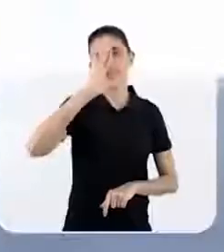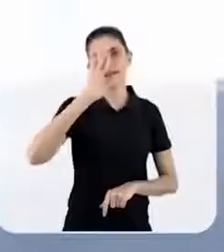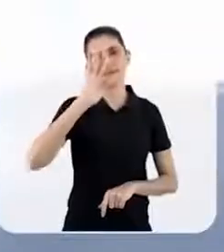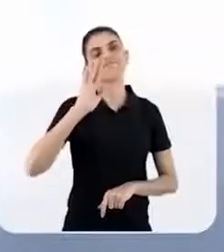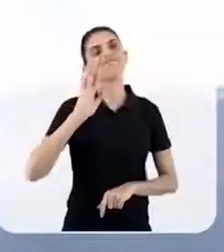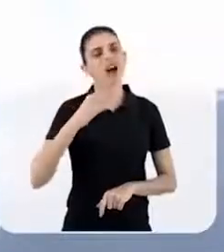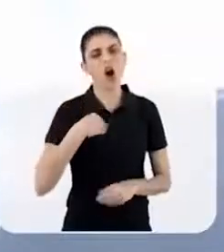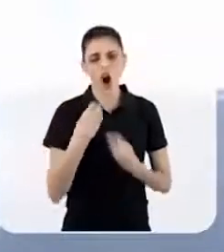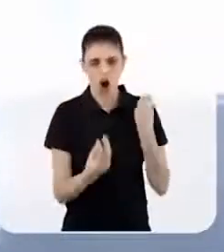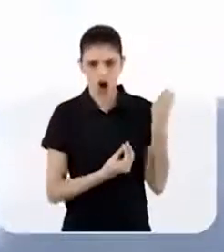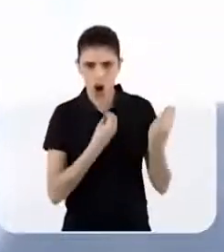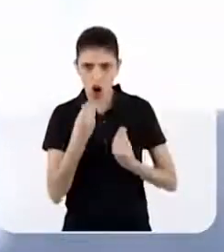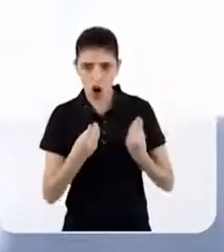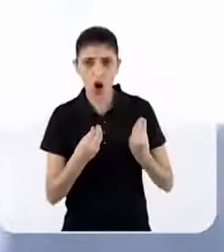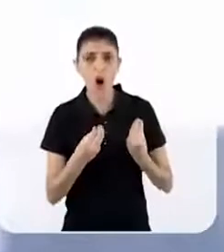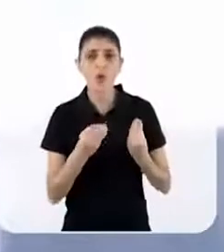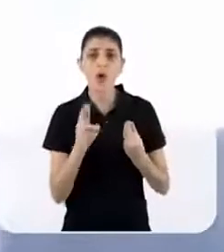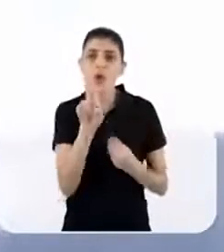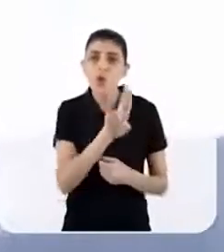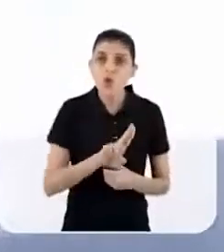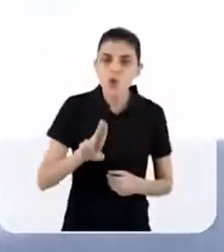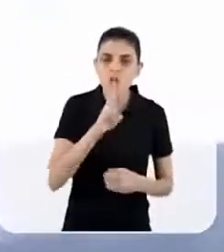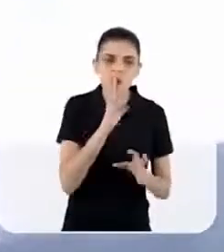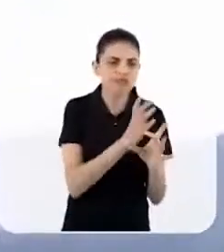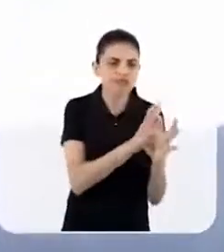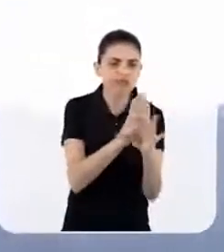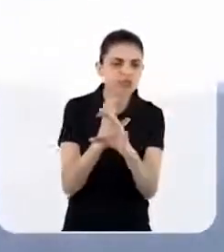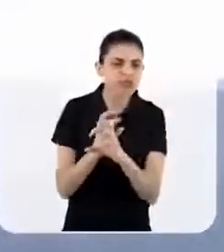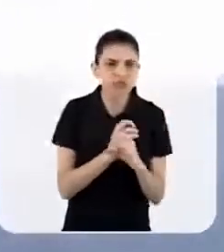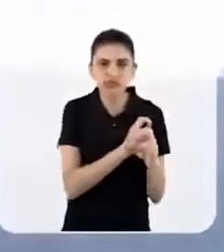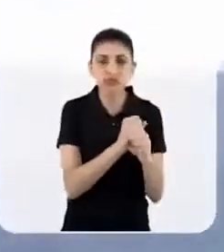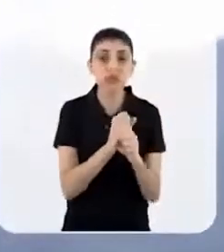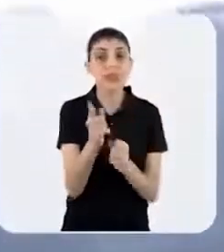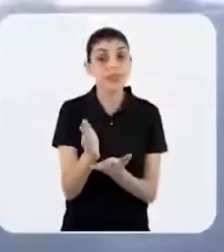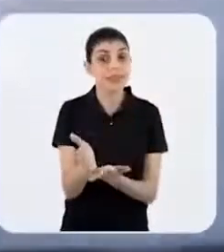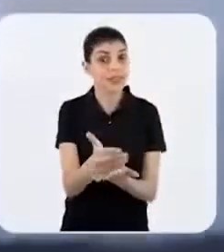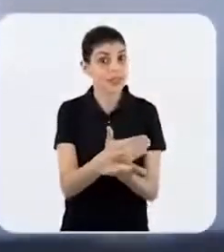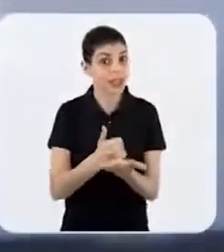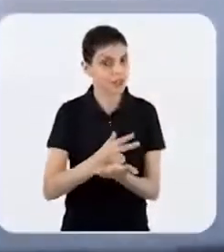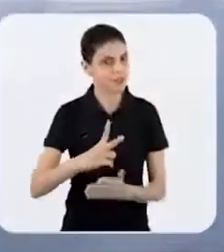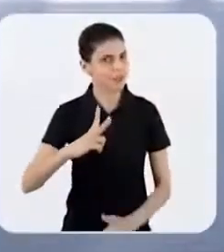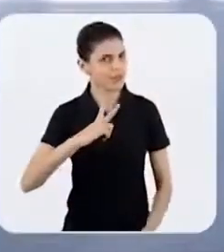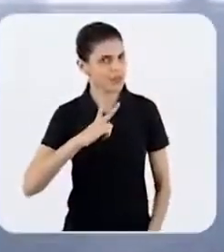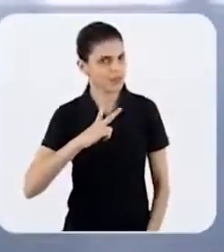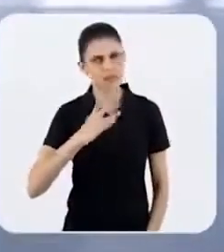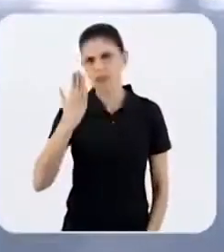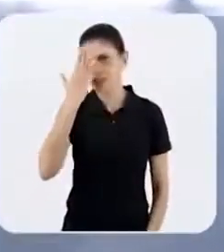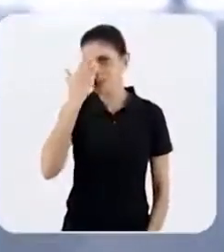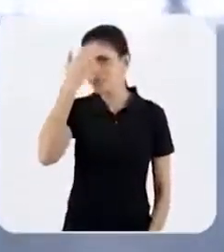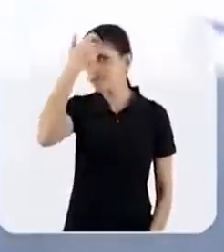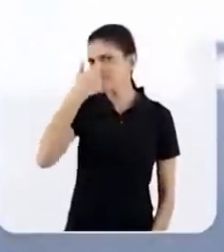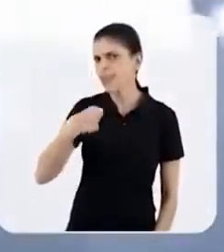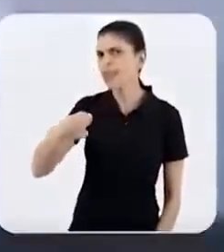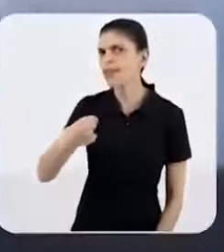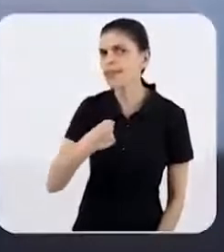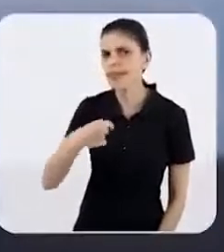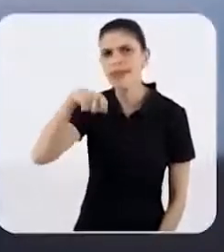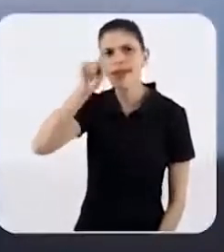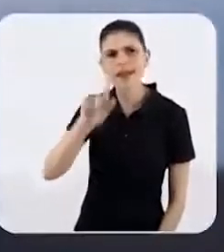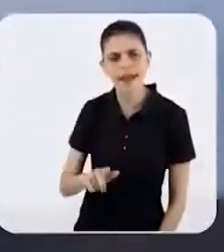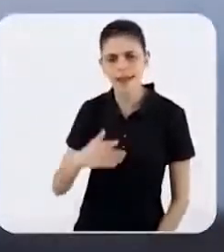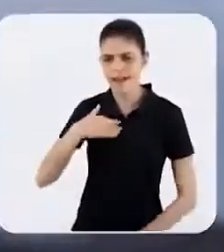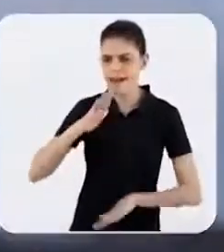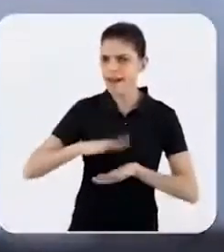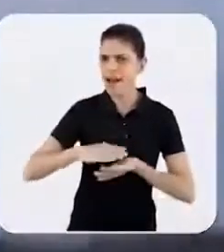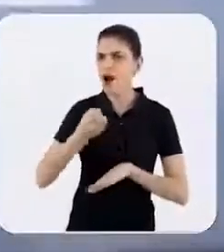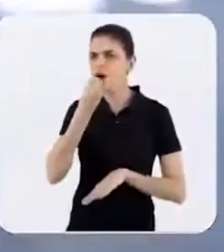mais. Só que para fazer isso, os algoritmos precisam trabalhar em cima dos seus dados pessoais, muitas vezes, para saber quem exatamente é você